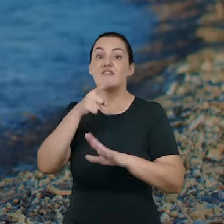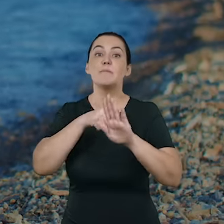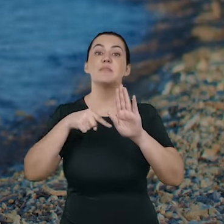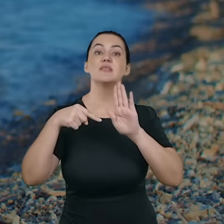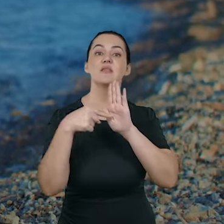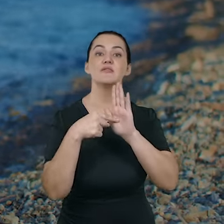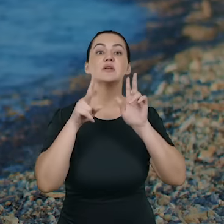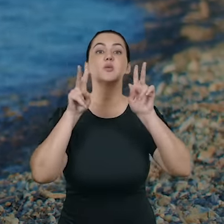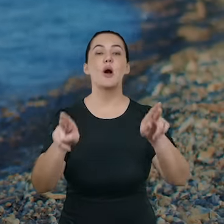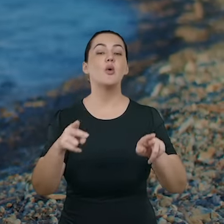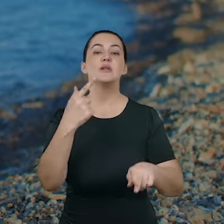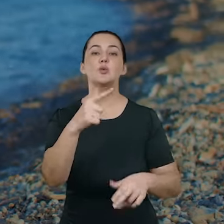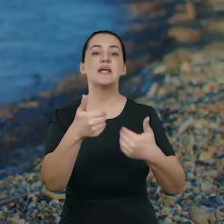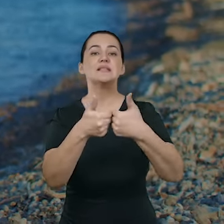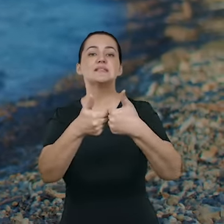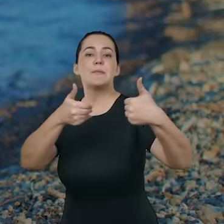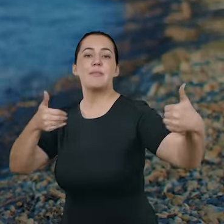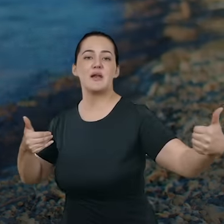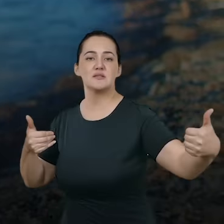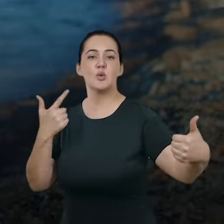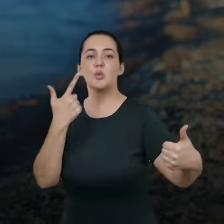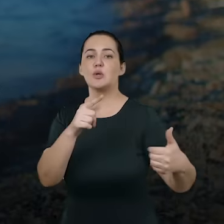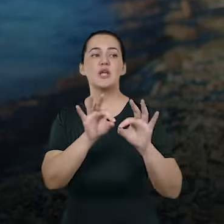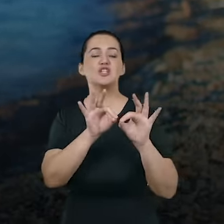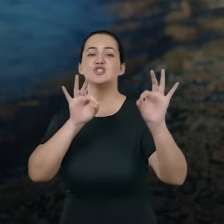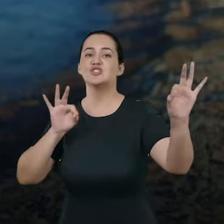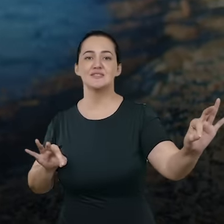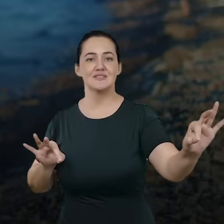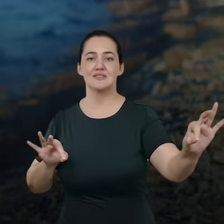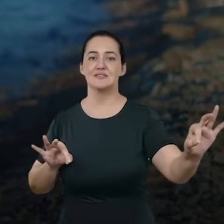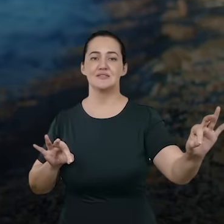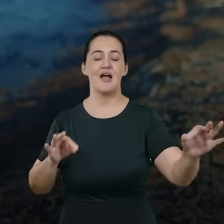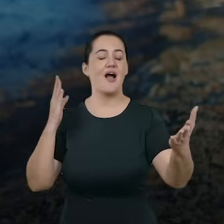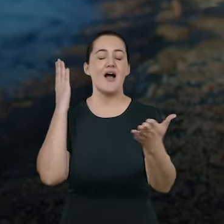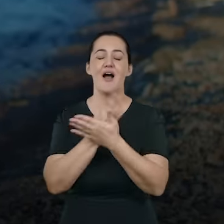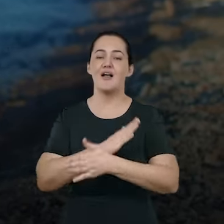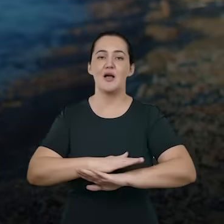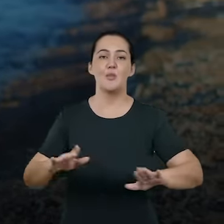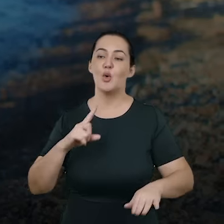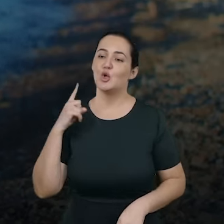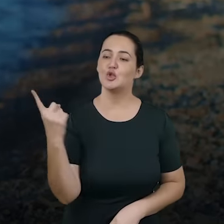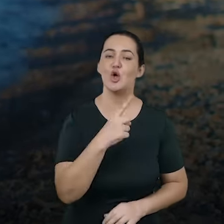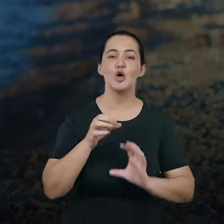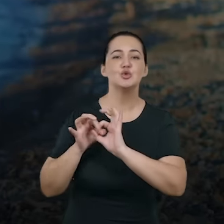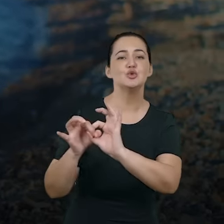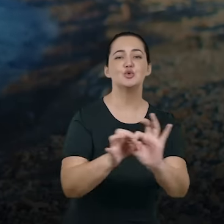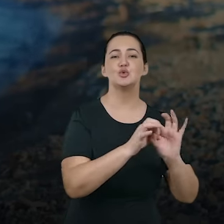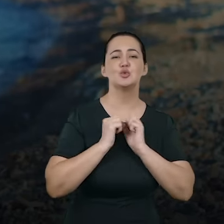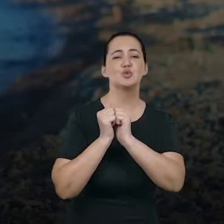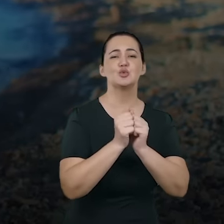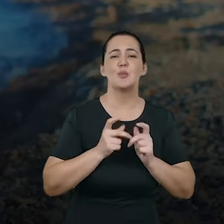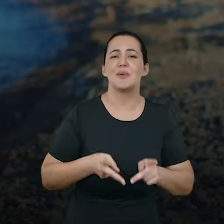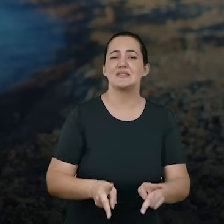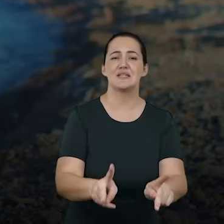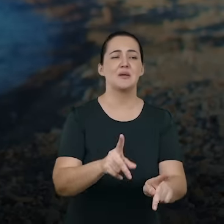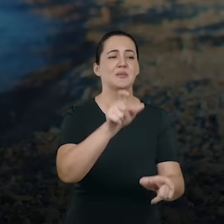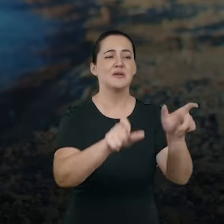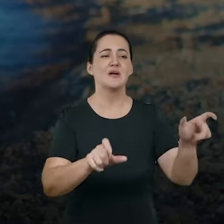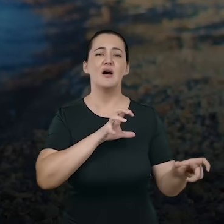povos, como distanciamento daqueles que nós mais amamos, não haverá jamais. Ali estaremos juntos para sempre,